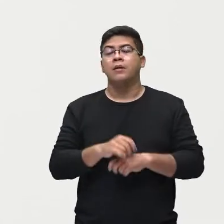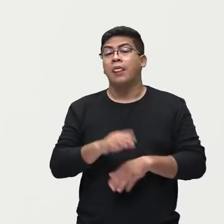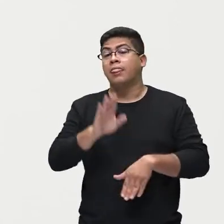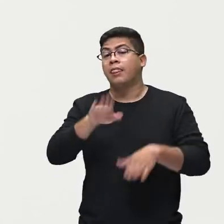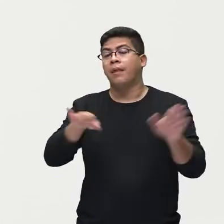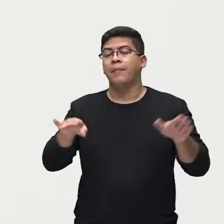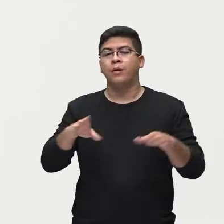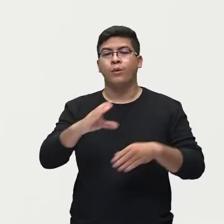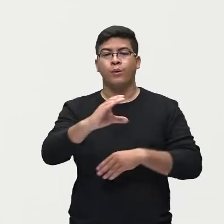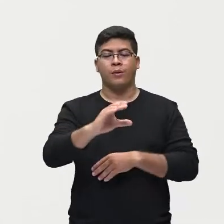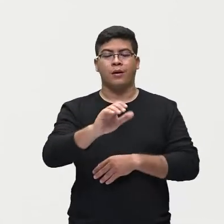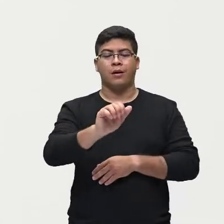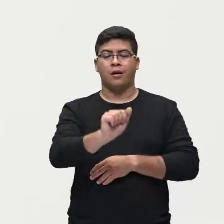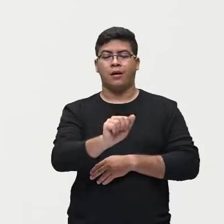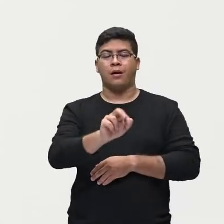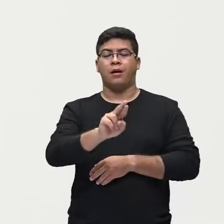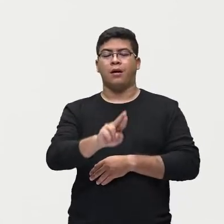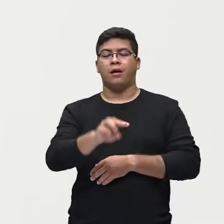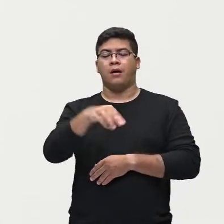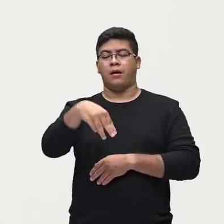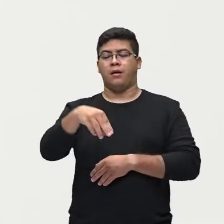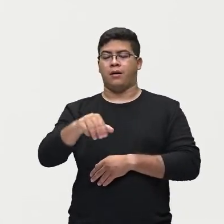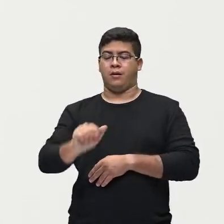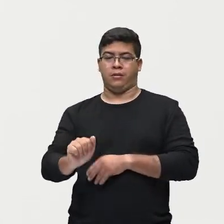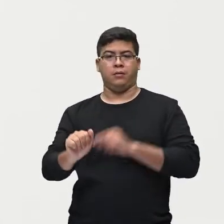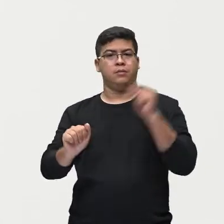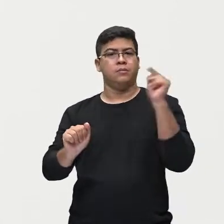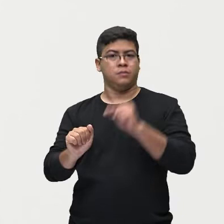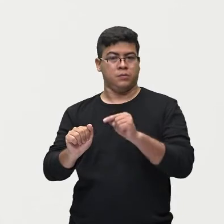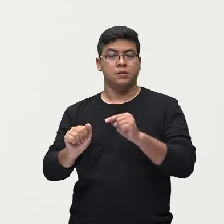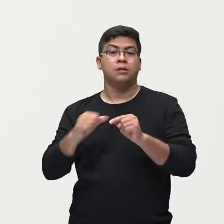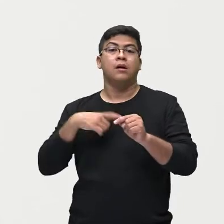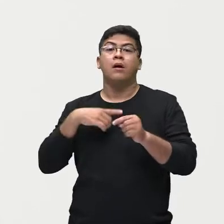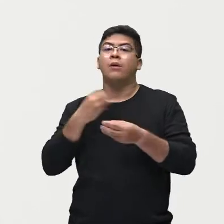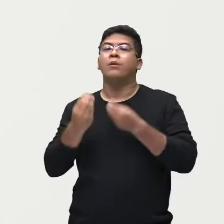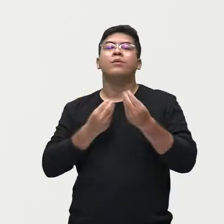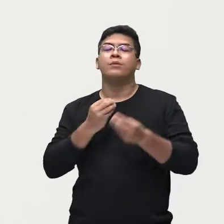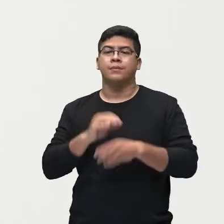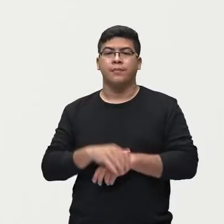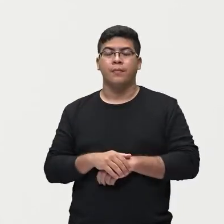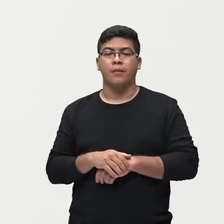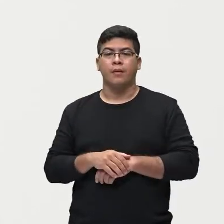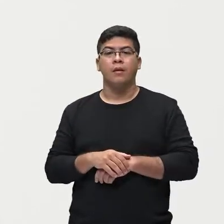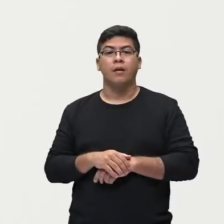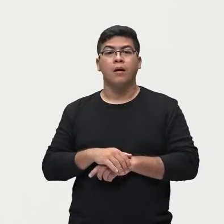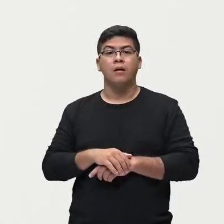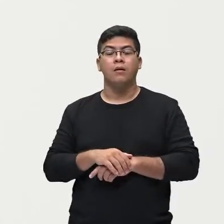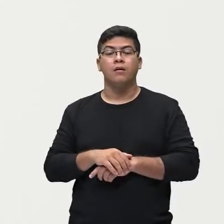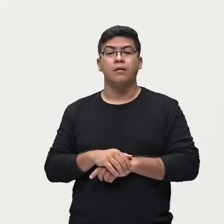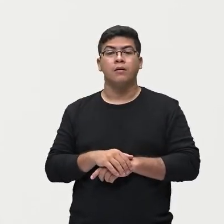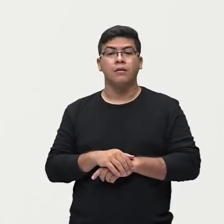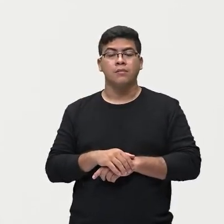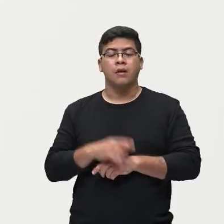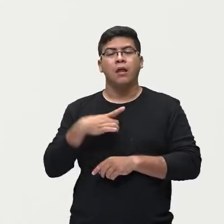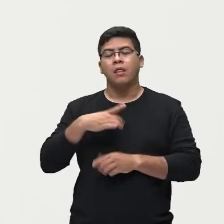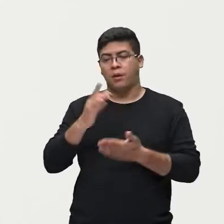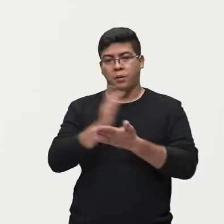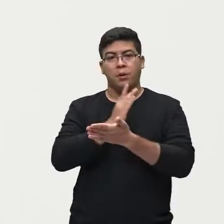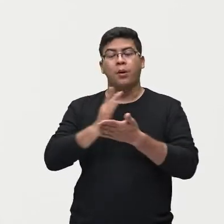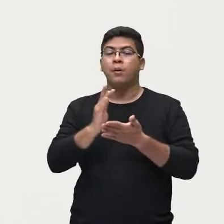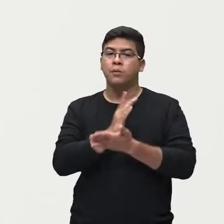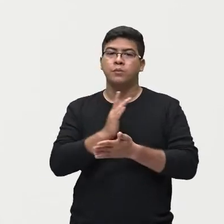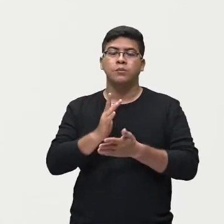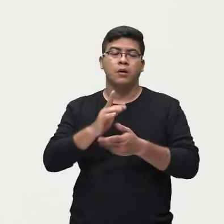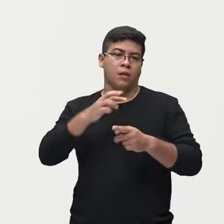Na verdade, tem muitas tradições religiosas, principalmente do Oriente, que trabalham essa questão do karma, né? Dependendo